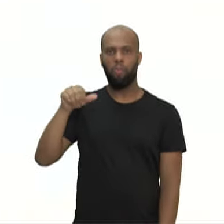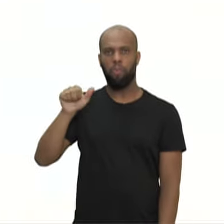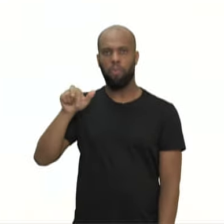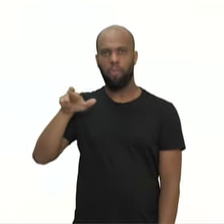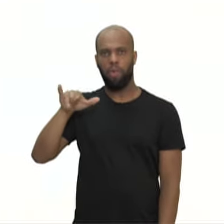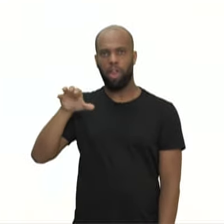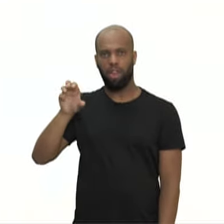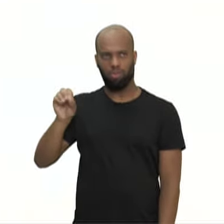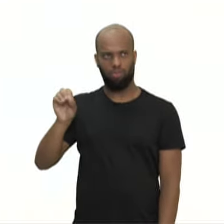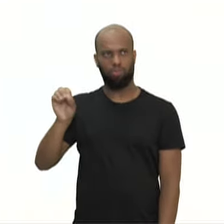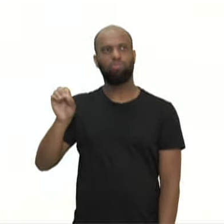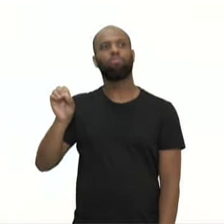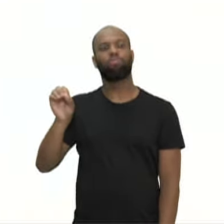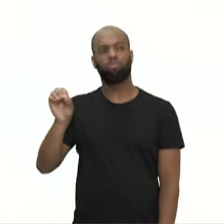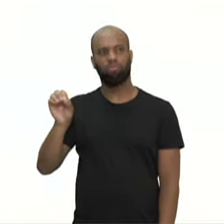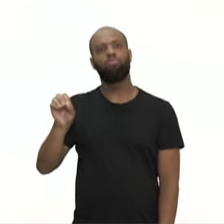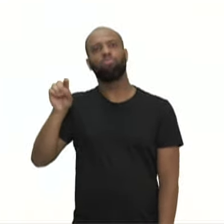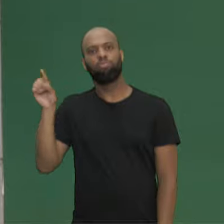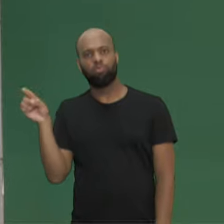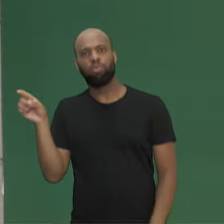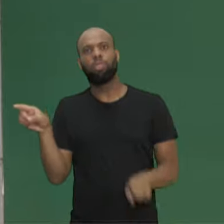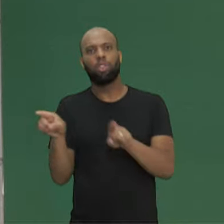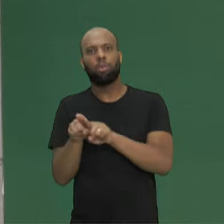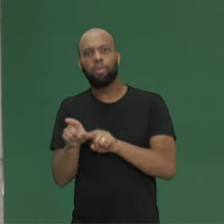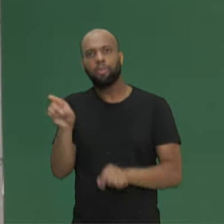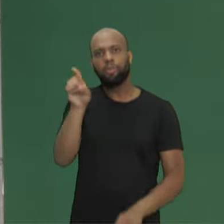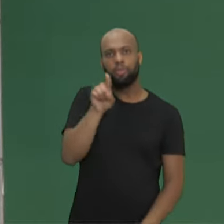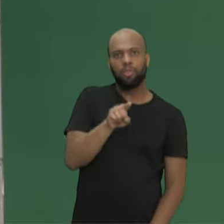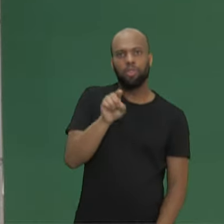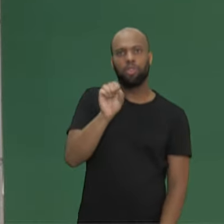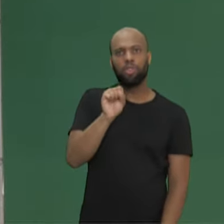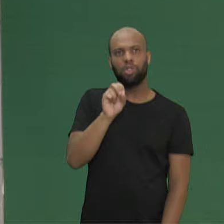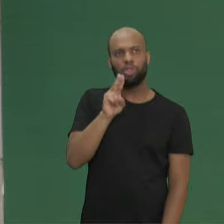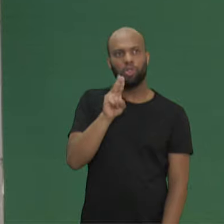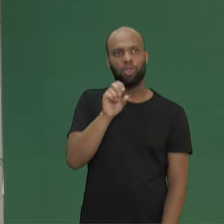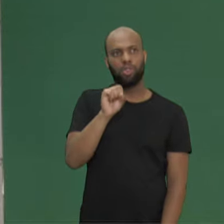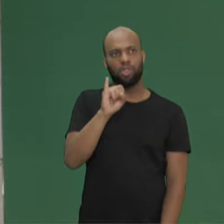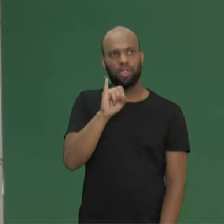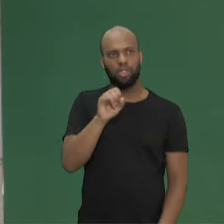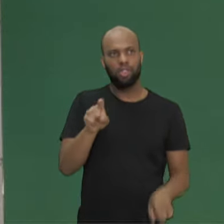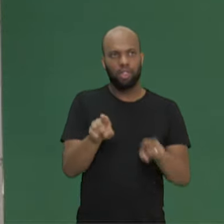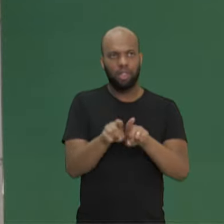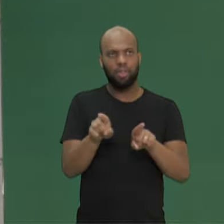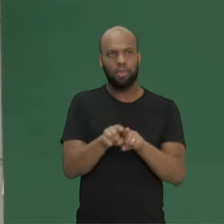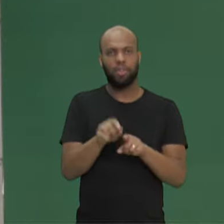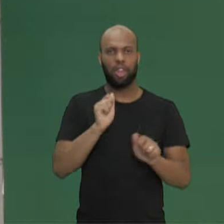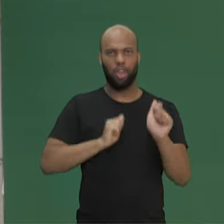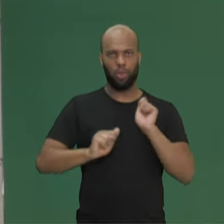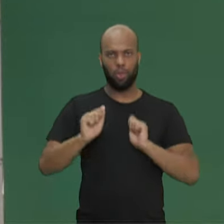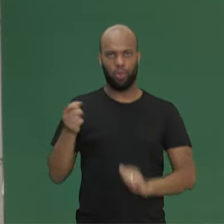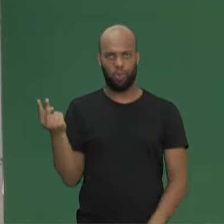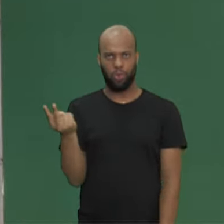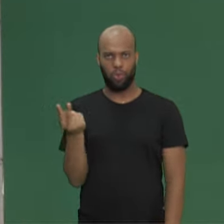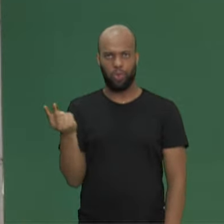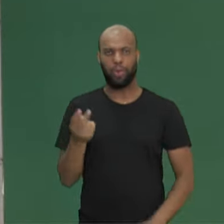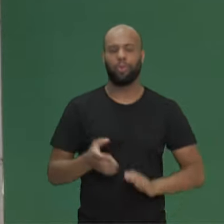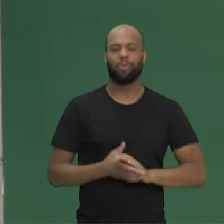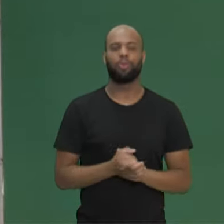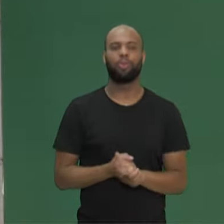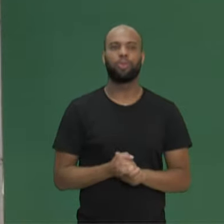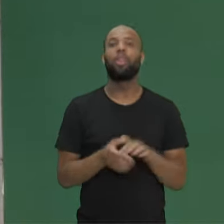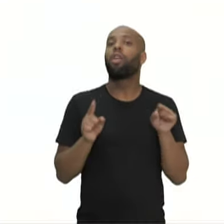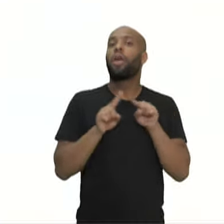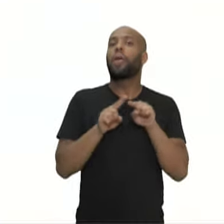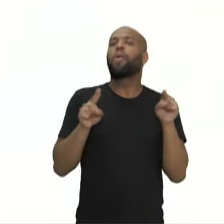e a Suzy, atores que participaram da Companhia Palavração.